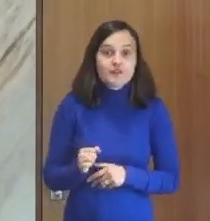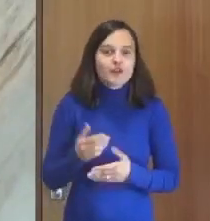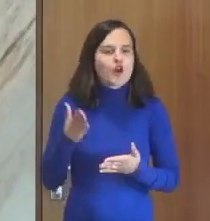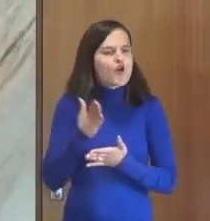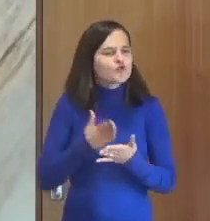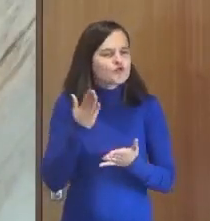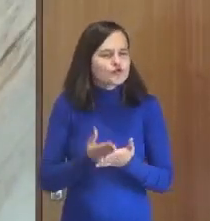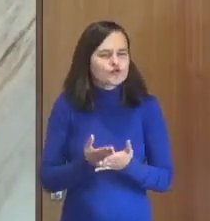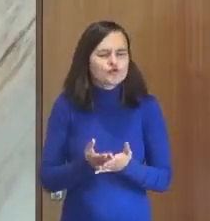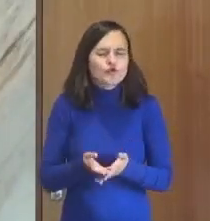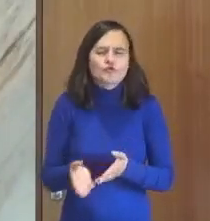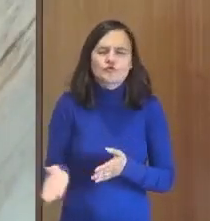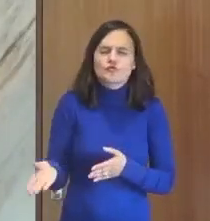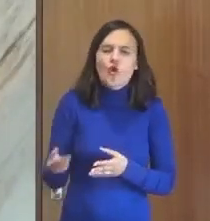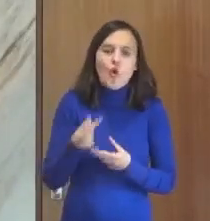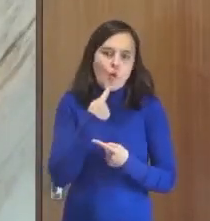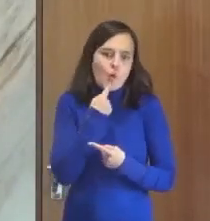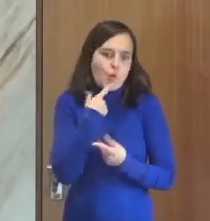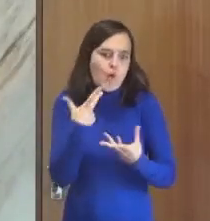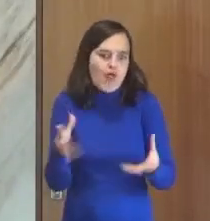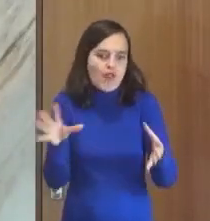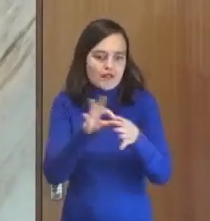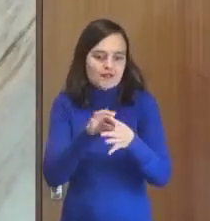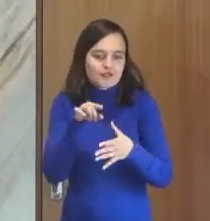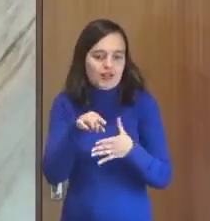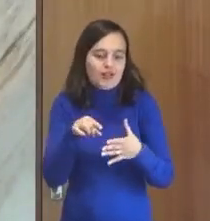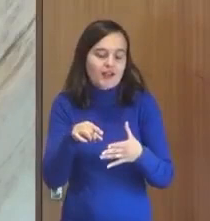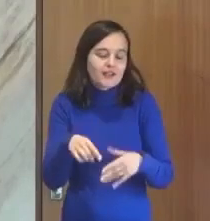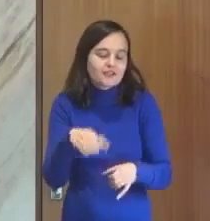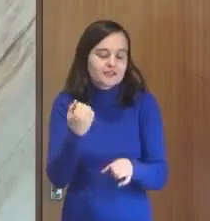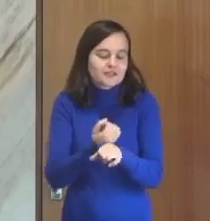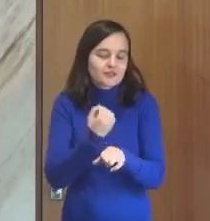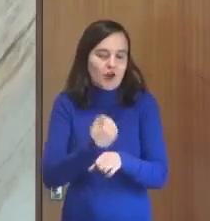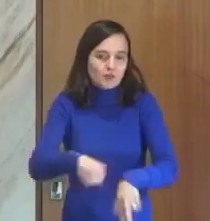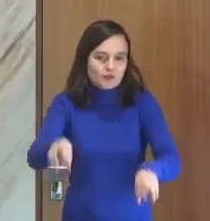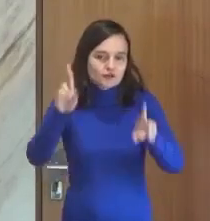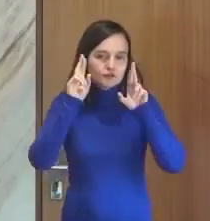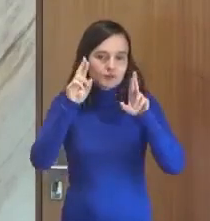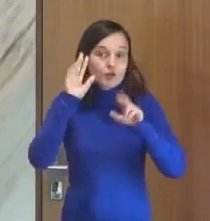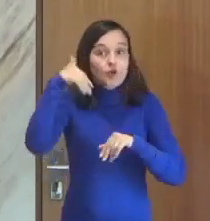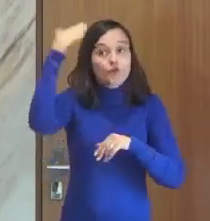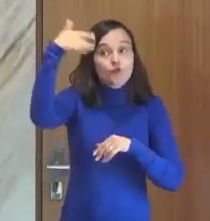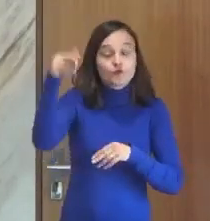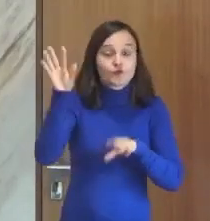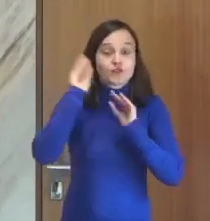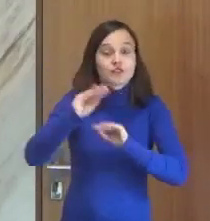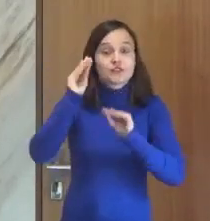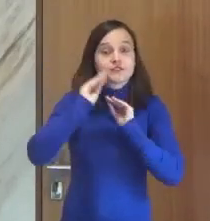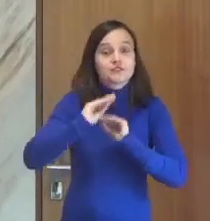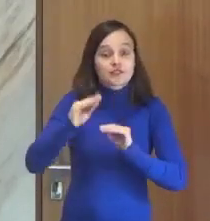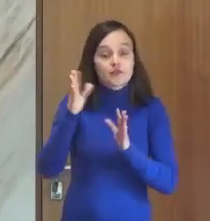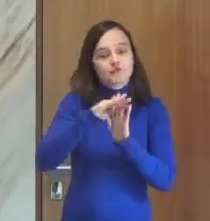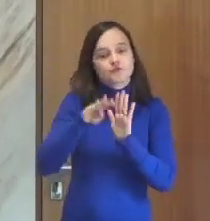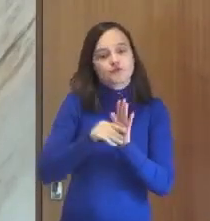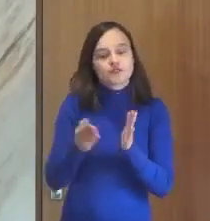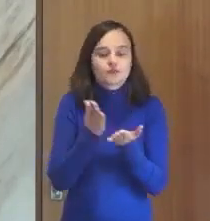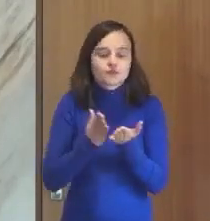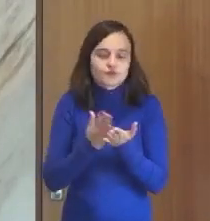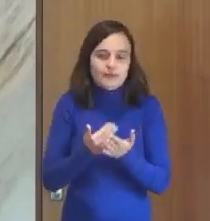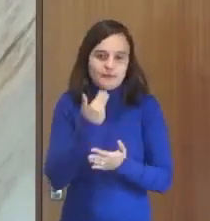estudos a partir desta obra e que um dia possa ser ensinada nos nossos programas escolares. Muito